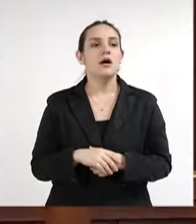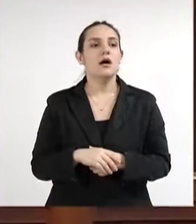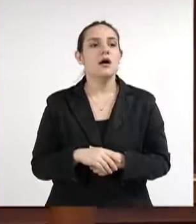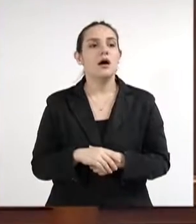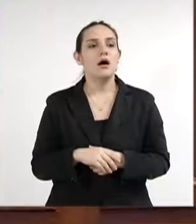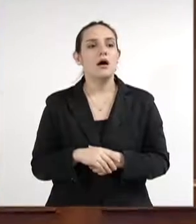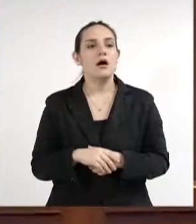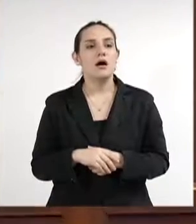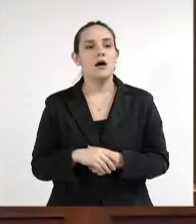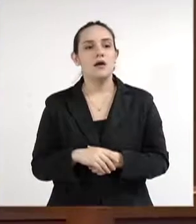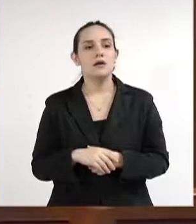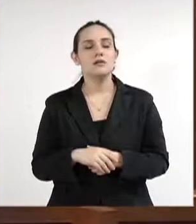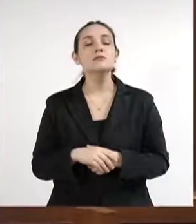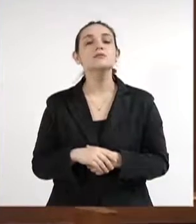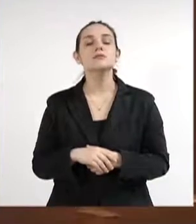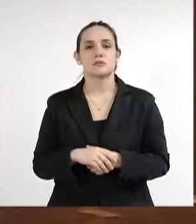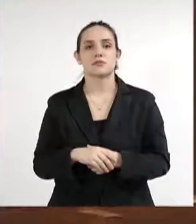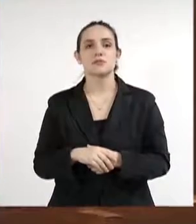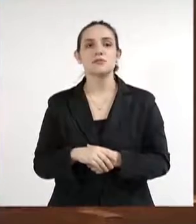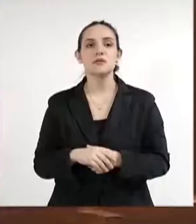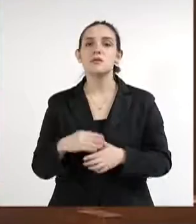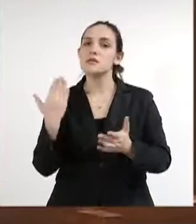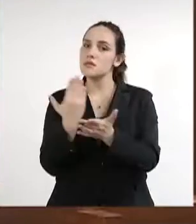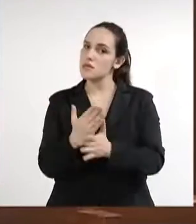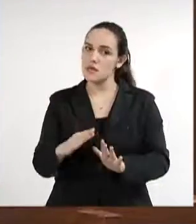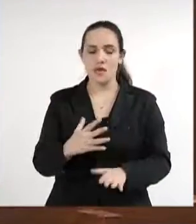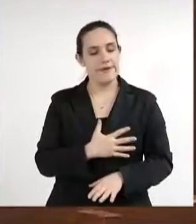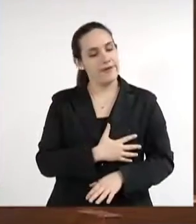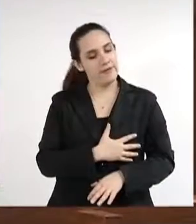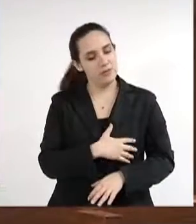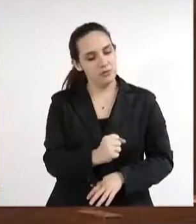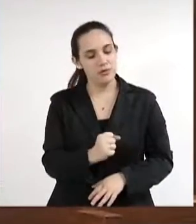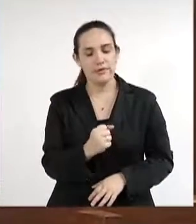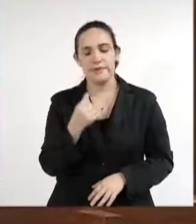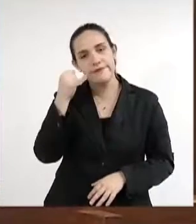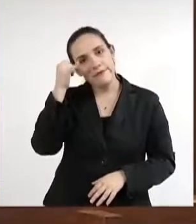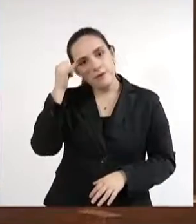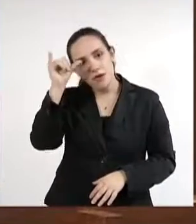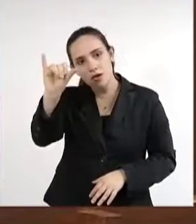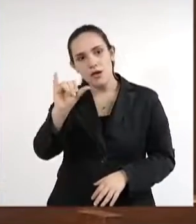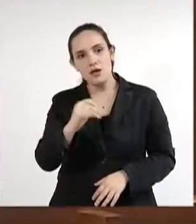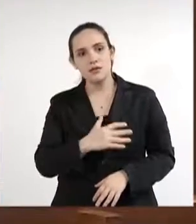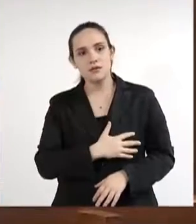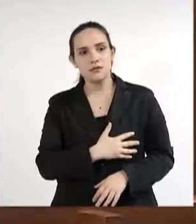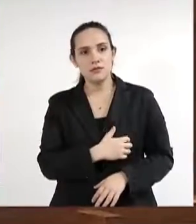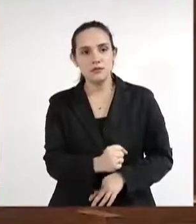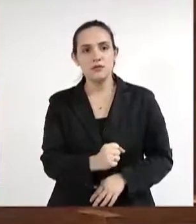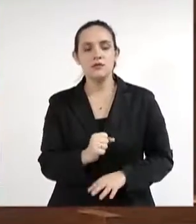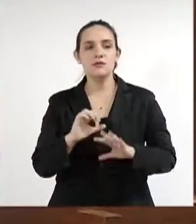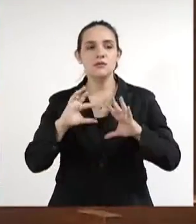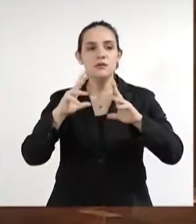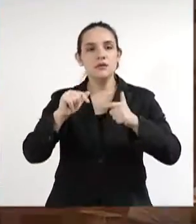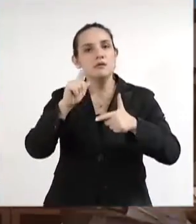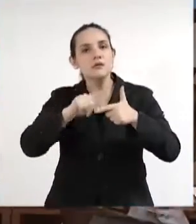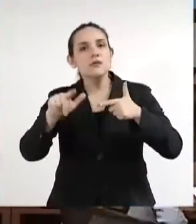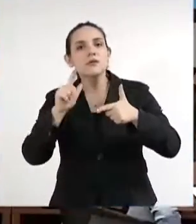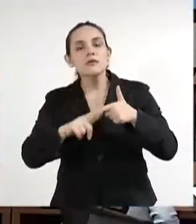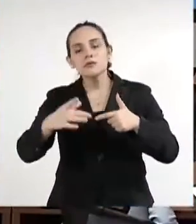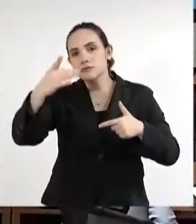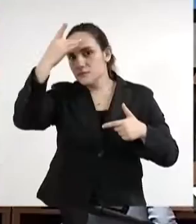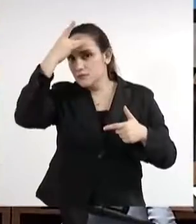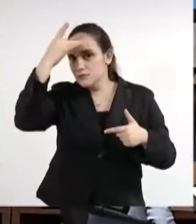combate ao suicídio, de ajuda ao suicídio, questão dos transtornos mentais,